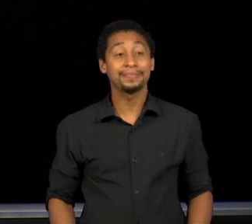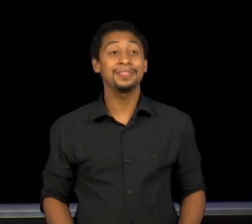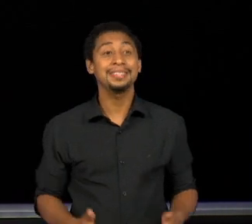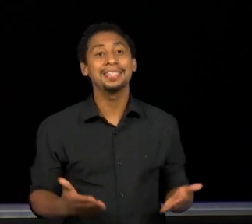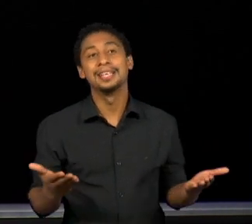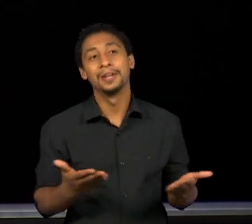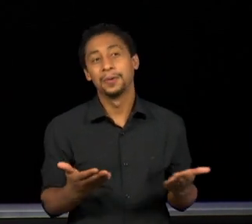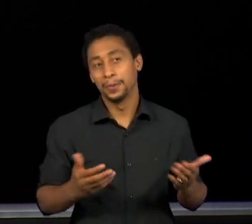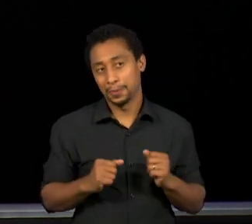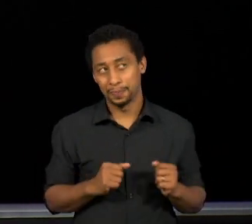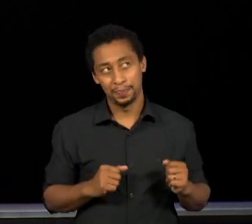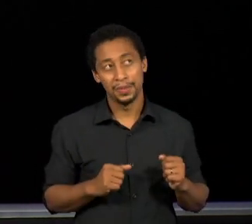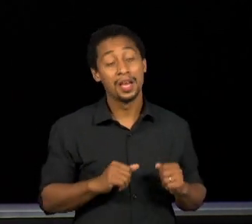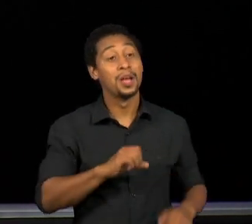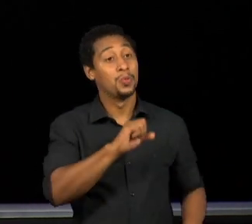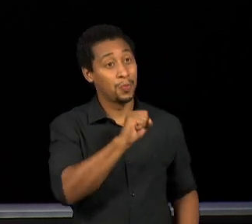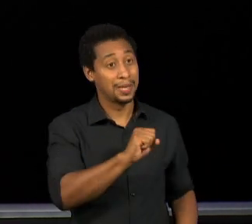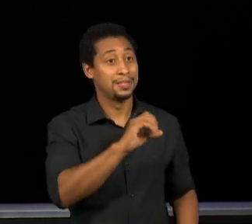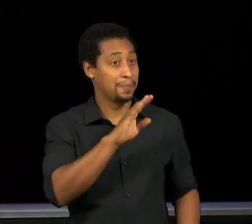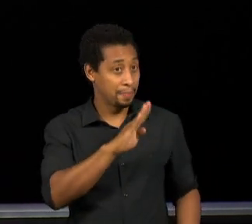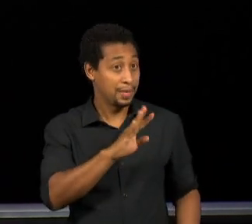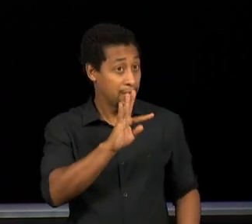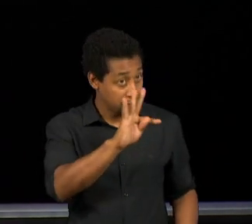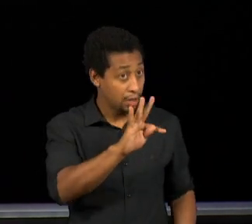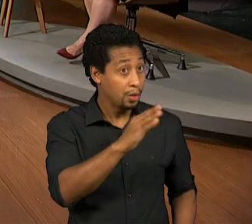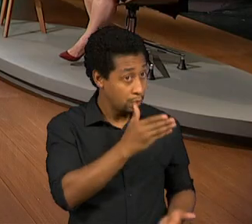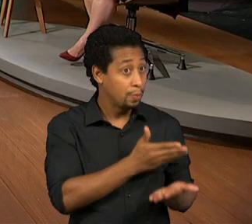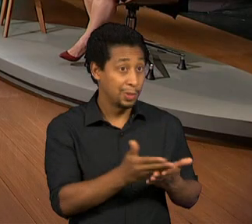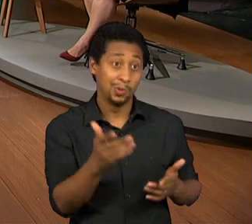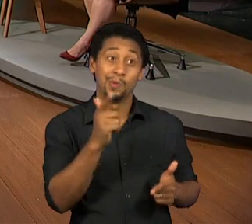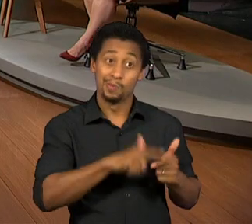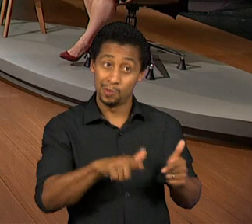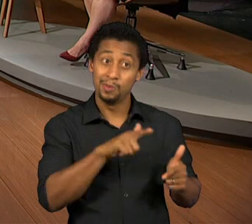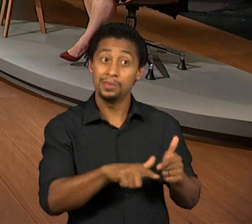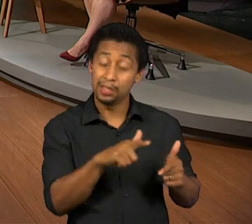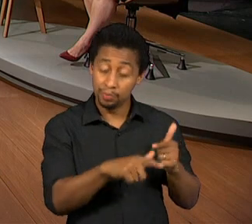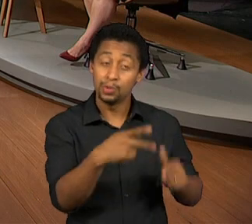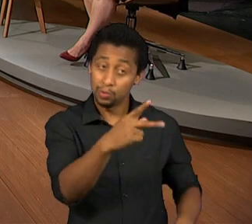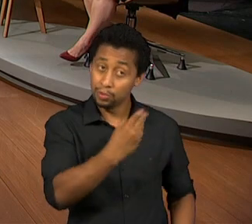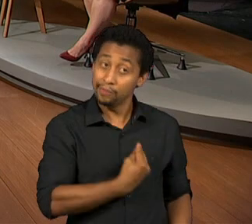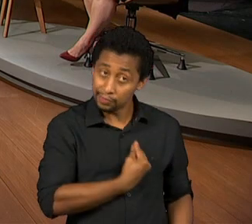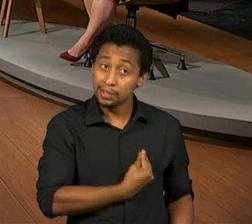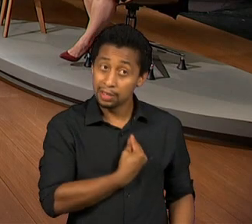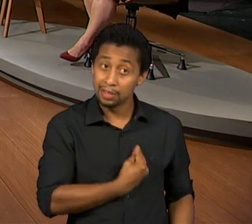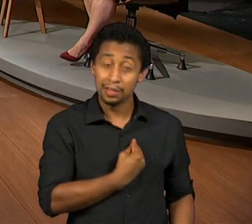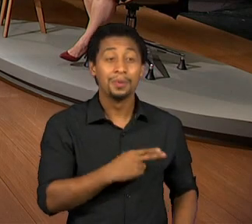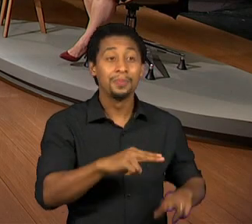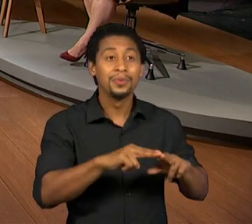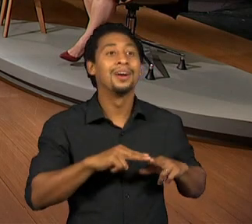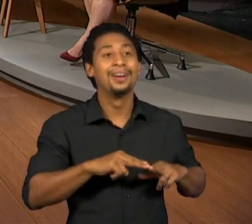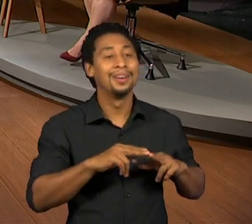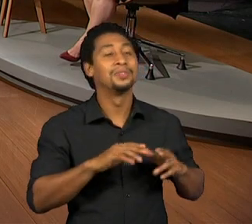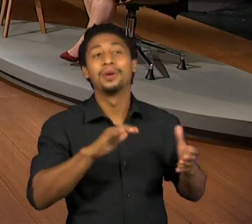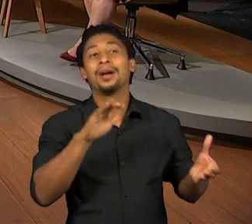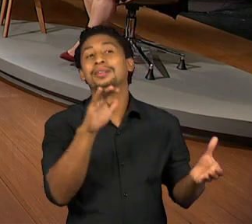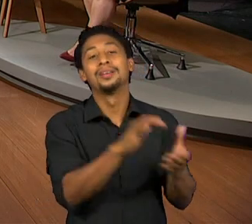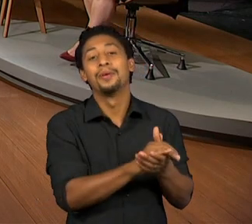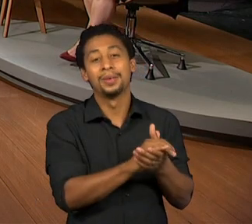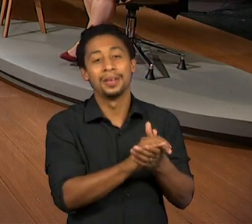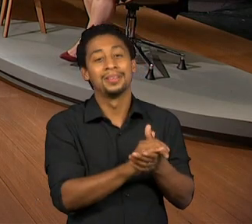no SBT que teve o início um dos maiores problemas que você enfrentou na sua carreira por conta do seu relacionamento, do seu casamento com o